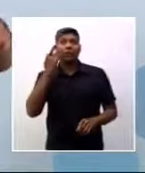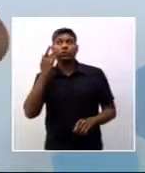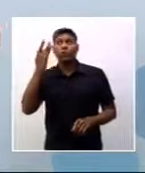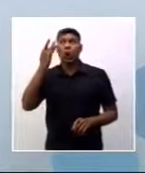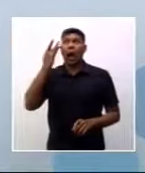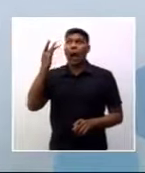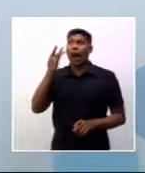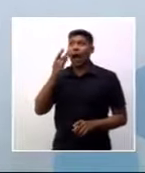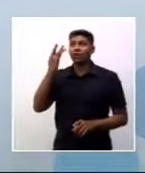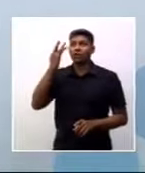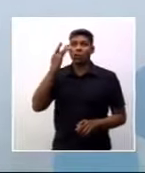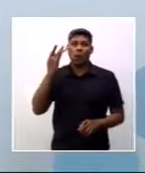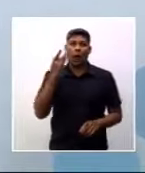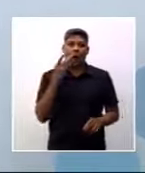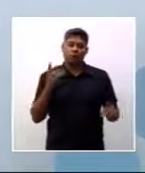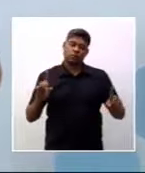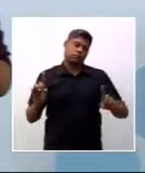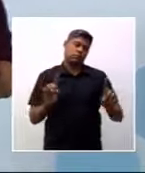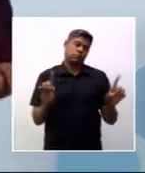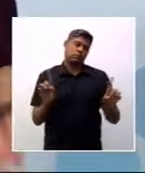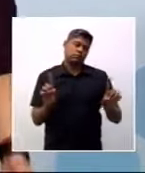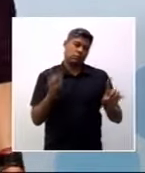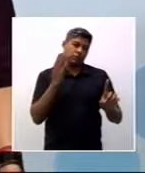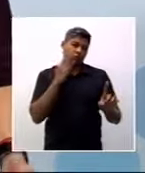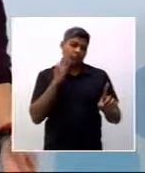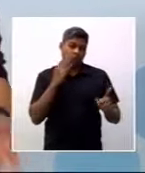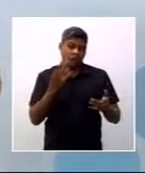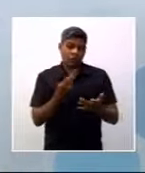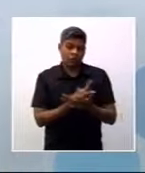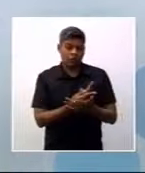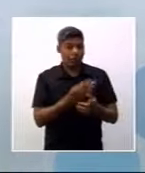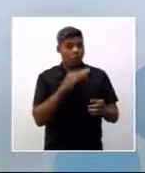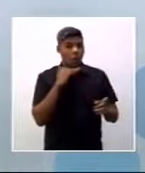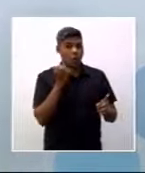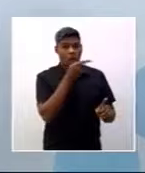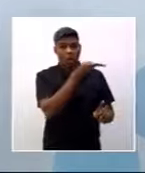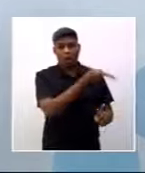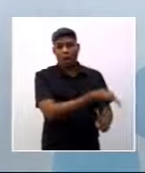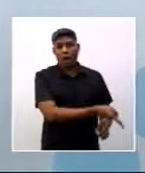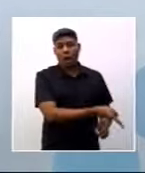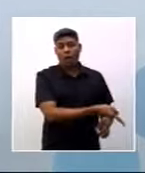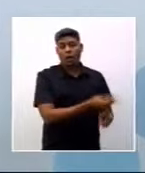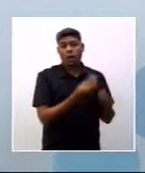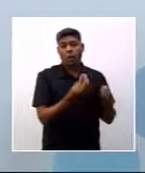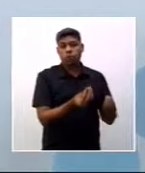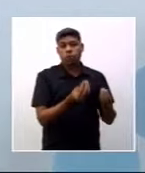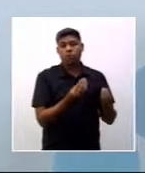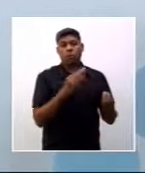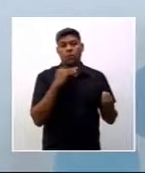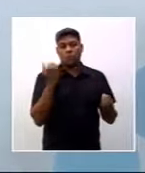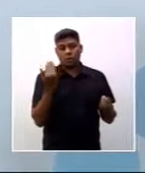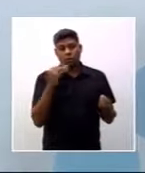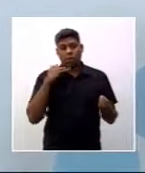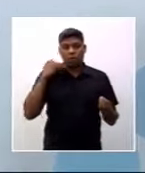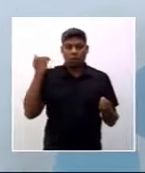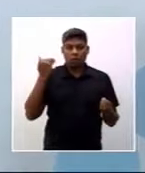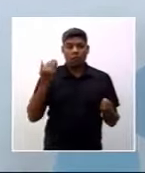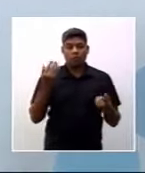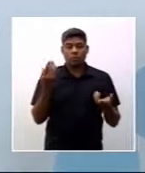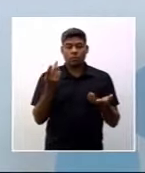furar então aí fulano é fulano é fulano e todo mundo fornece e acabou com a vida de alguém nesse sentido realmente ela veio falecer né